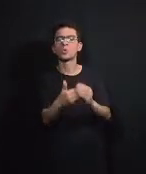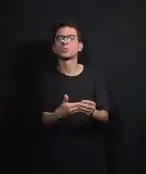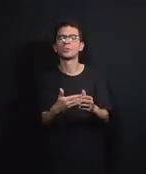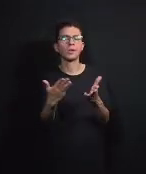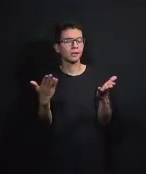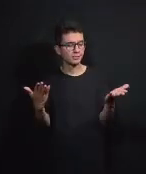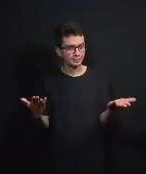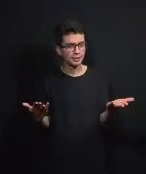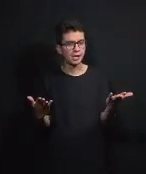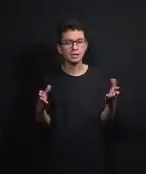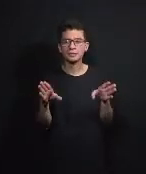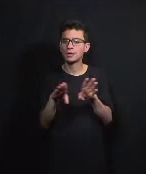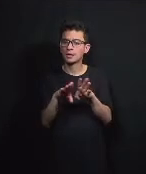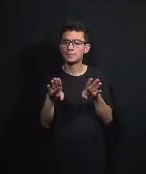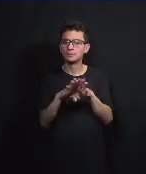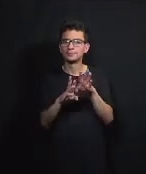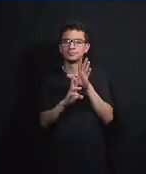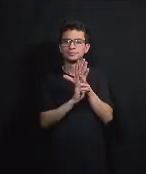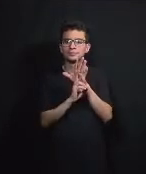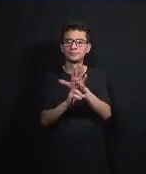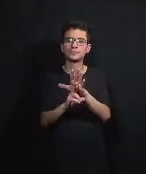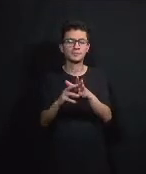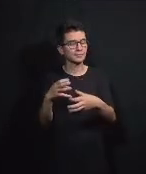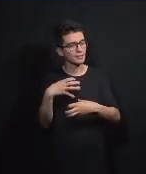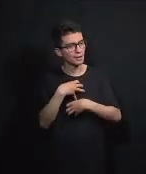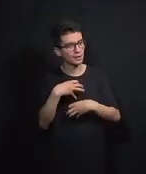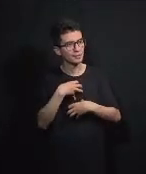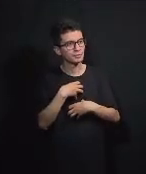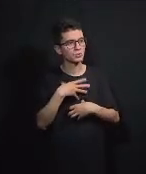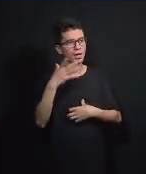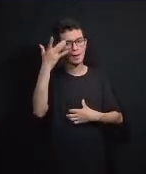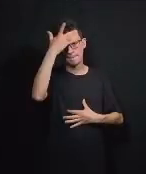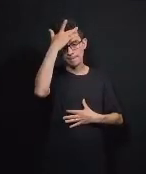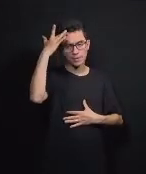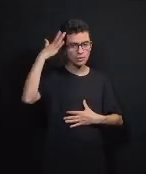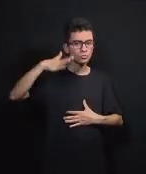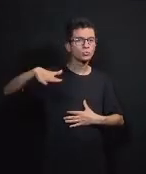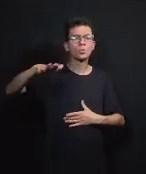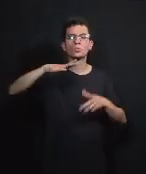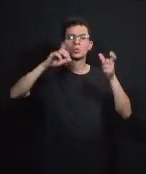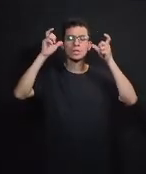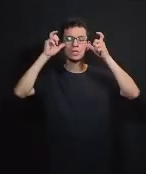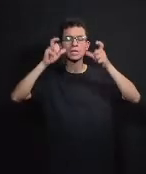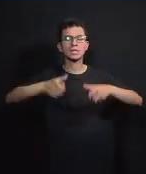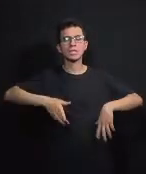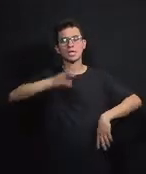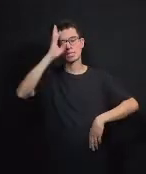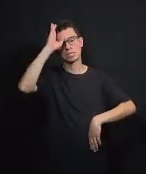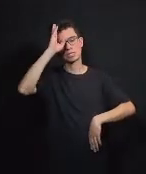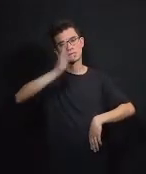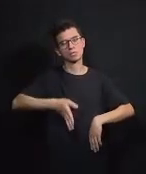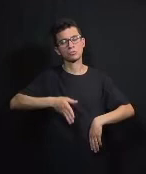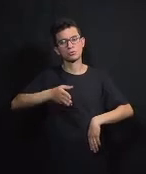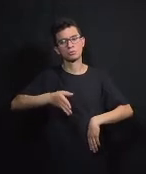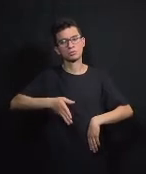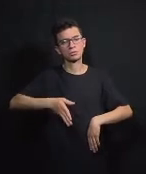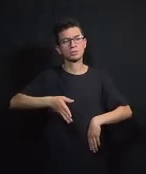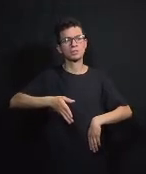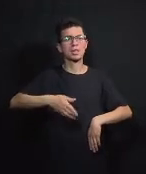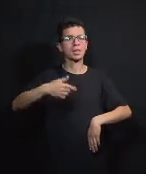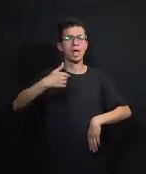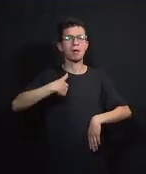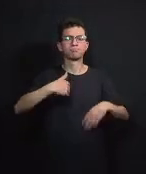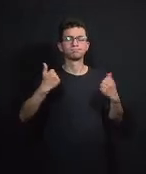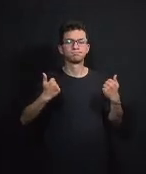que representa os sentimentos do povo, os desejos do povo de uma forma direta. Não vou entrar aqui no fato de